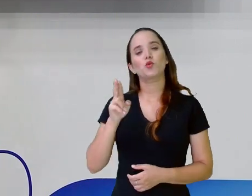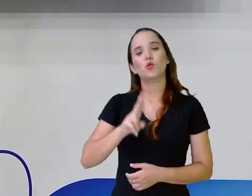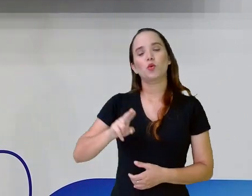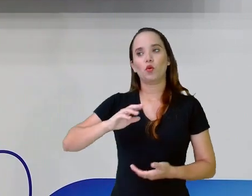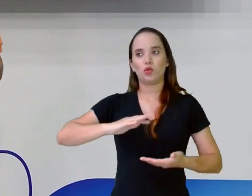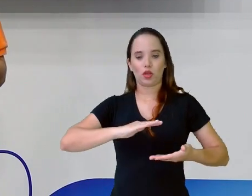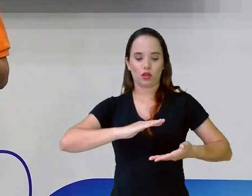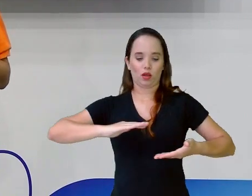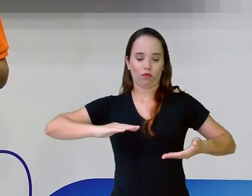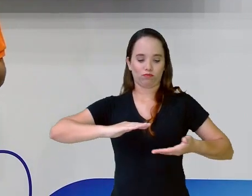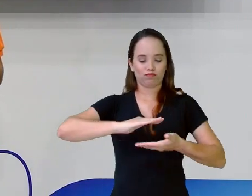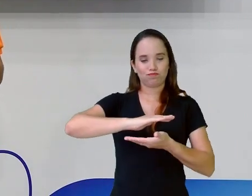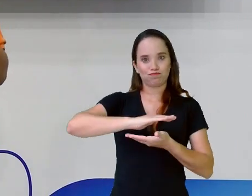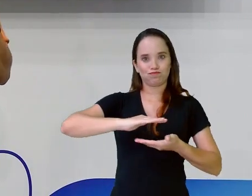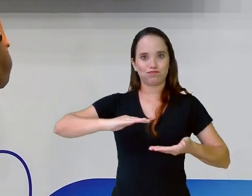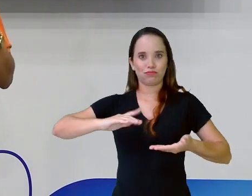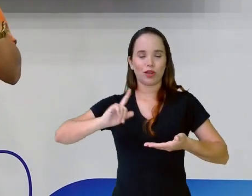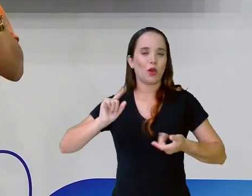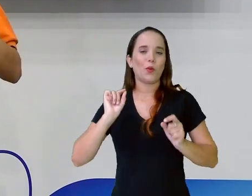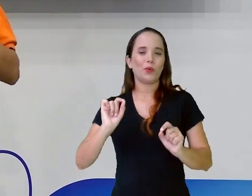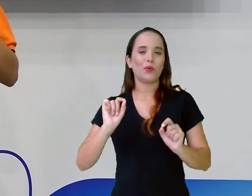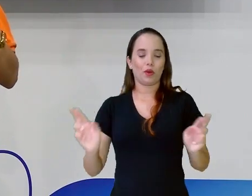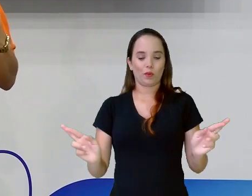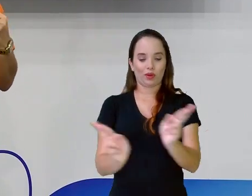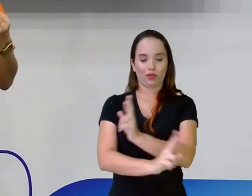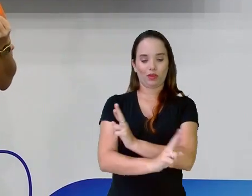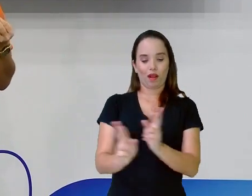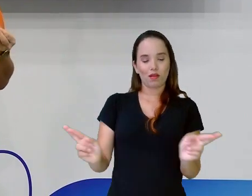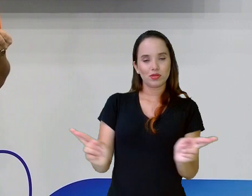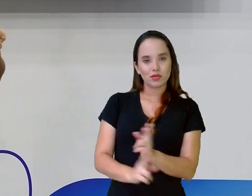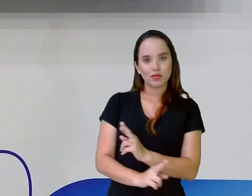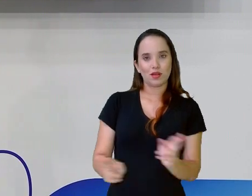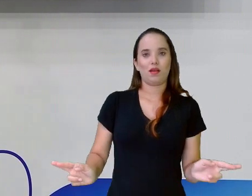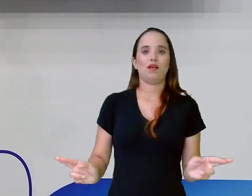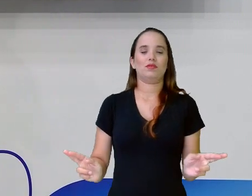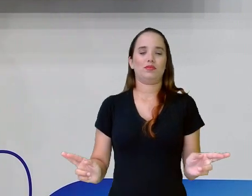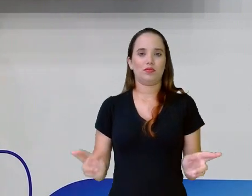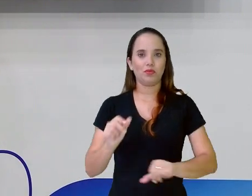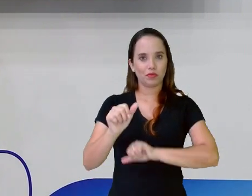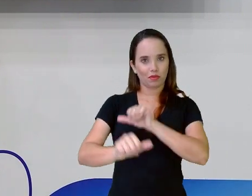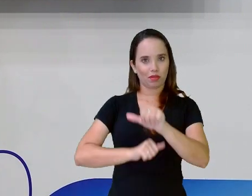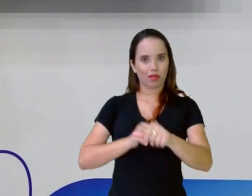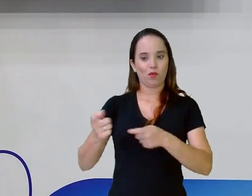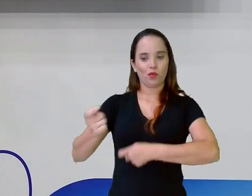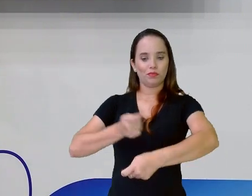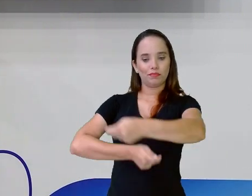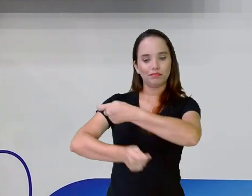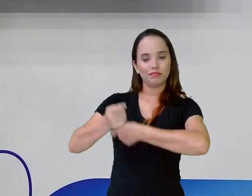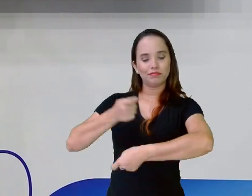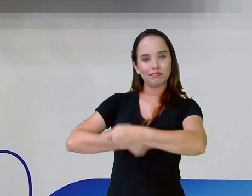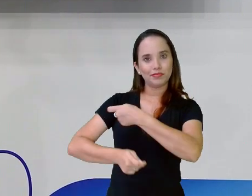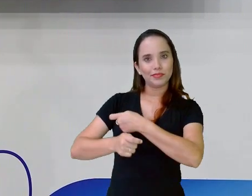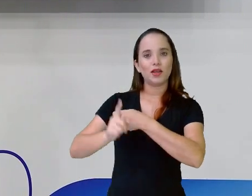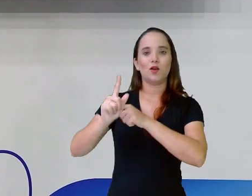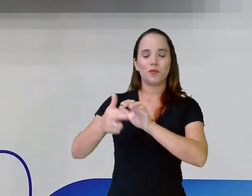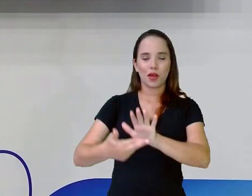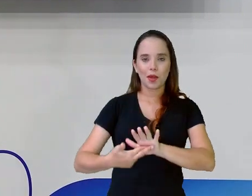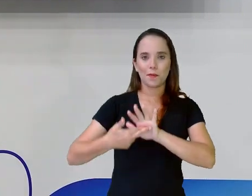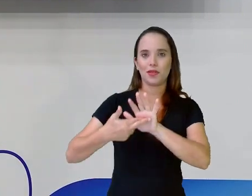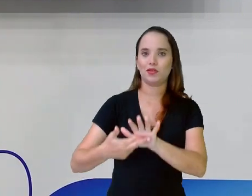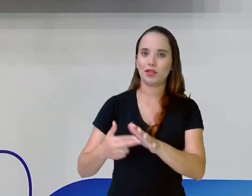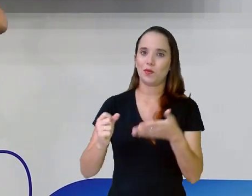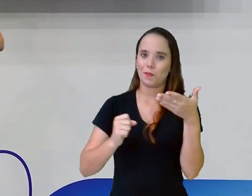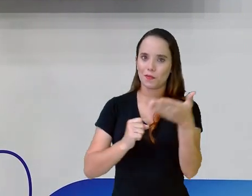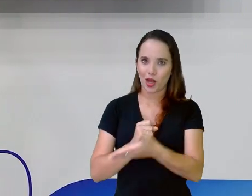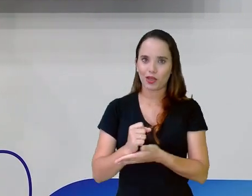fazendo transações em dinheiro, porque é uma representação básica da subtração, que é quando eu pago um